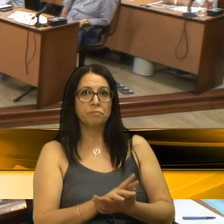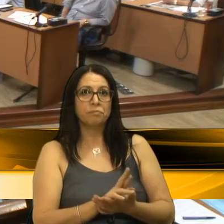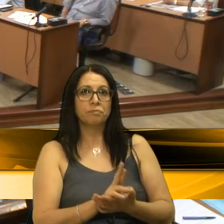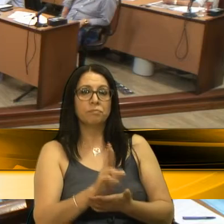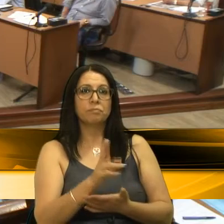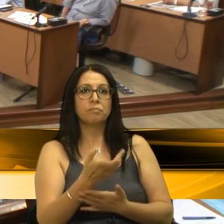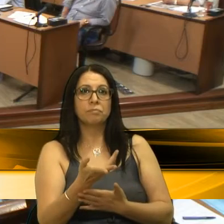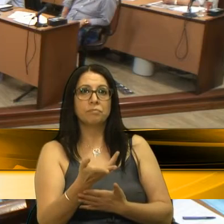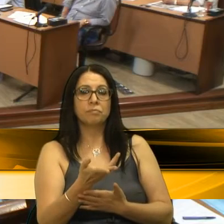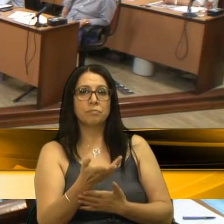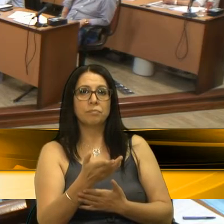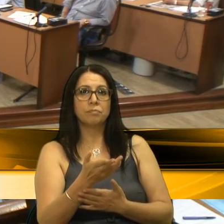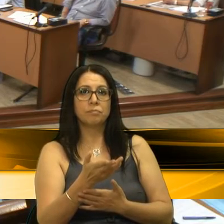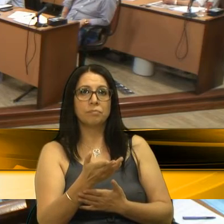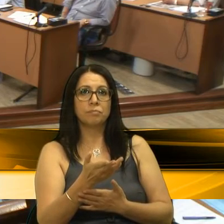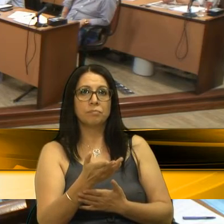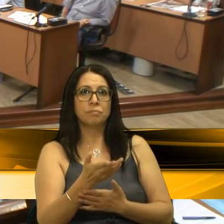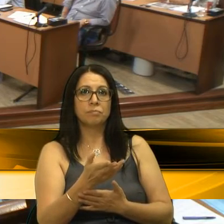presidente.